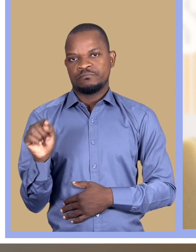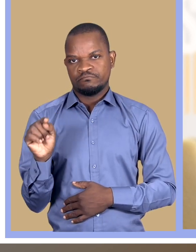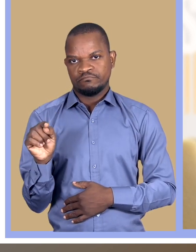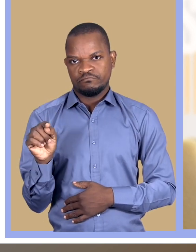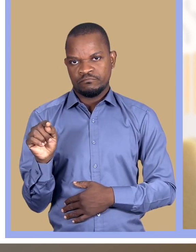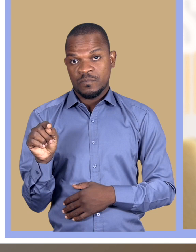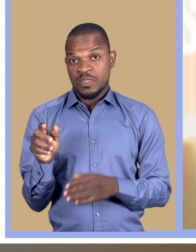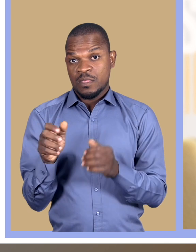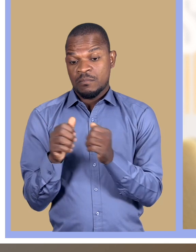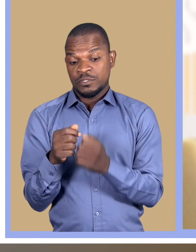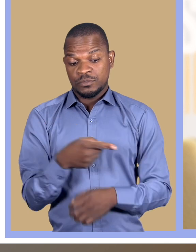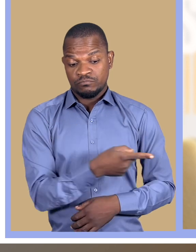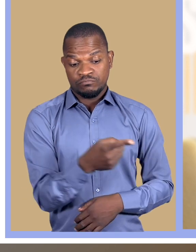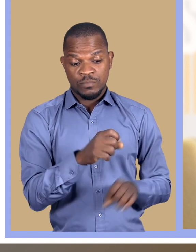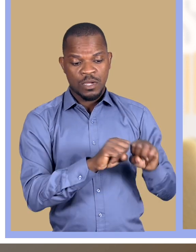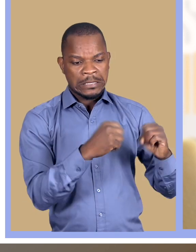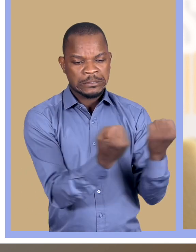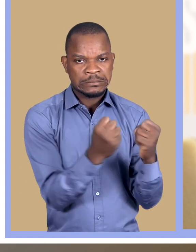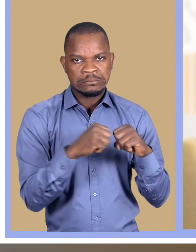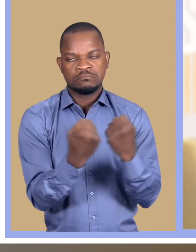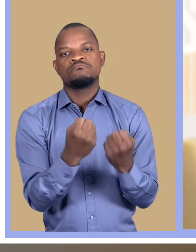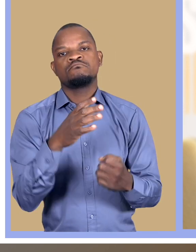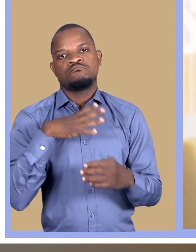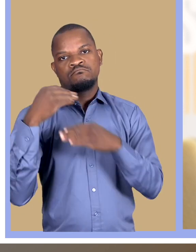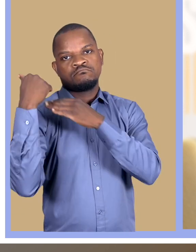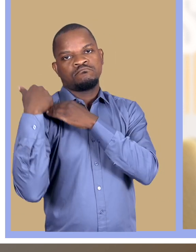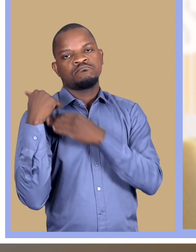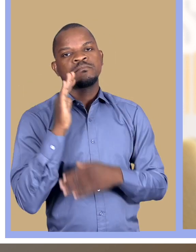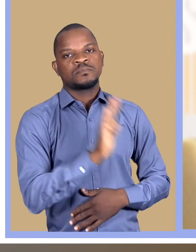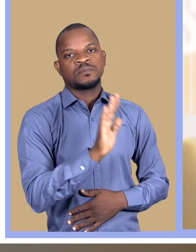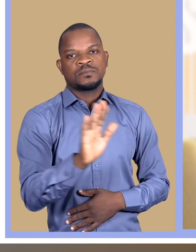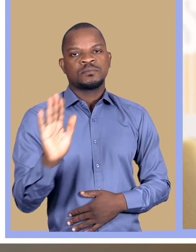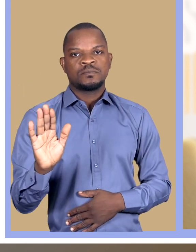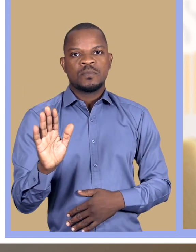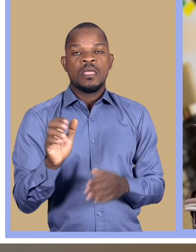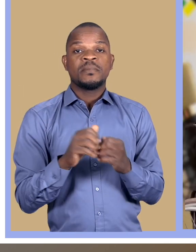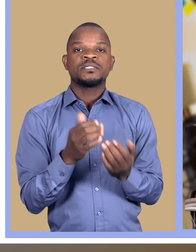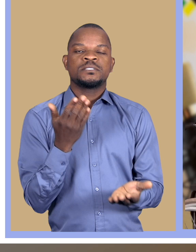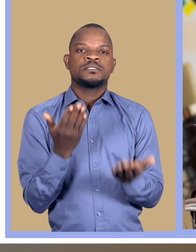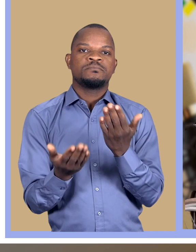Agora, elas fazem o seu papel mediante condições que elas têm.